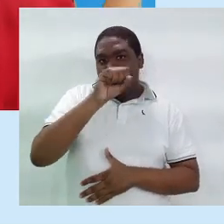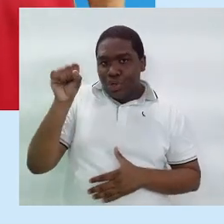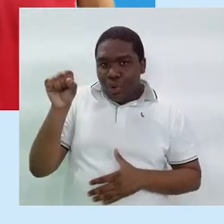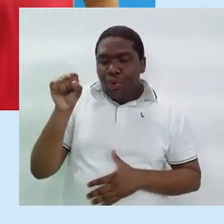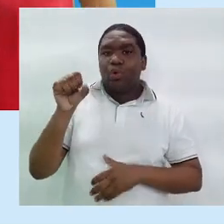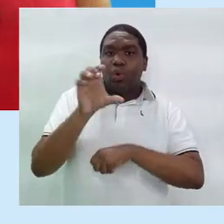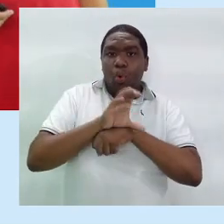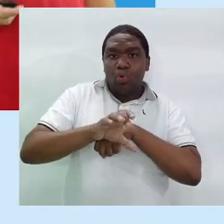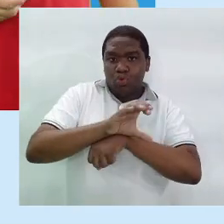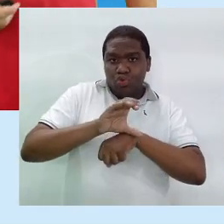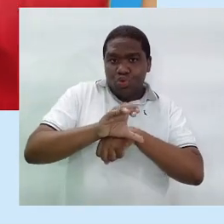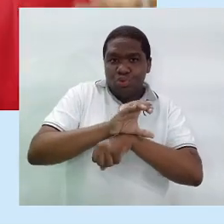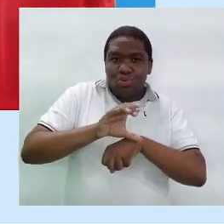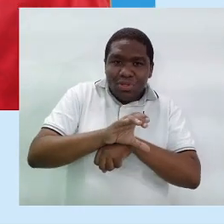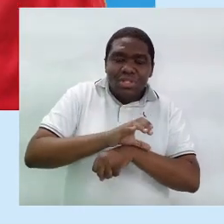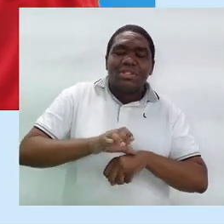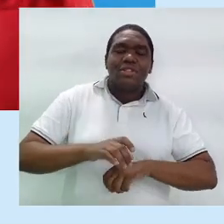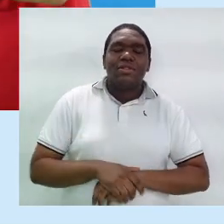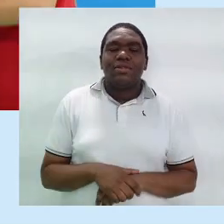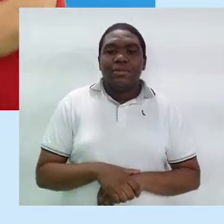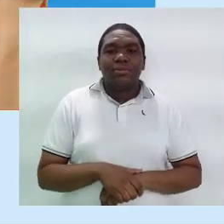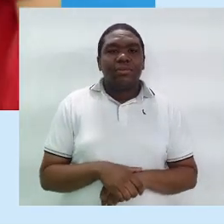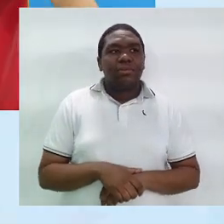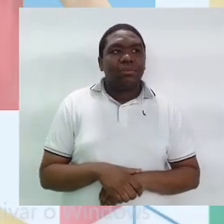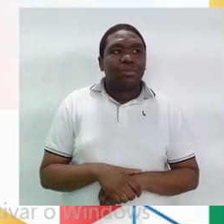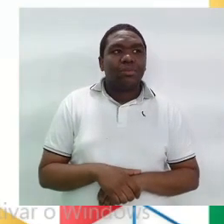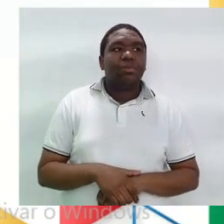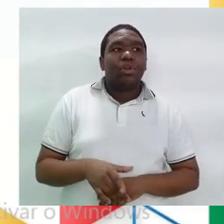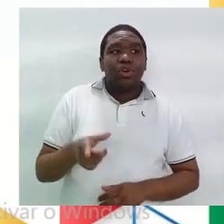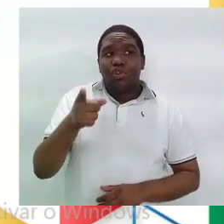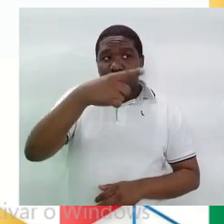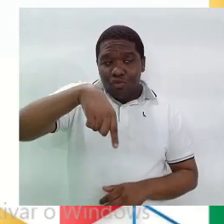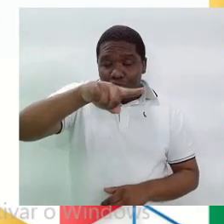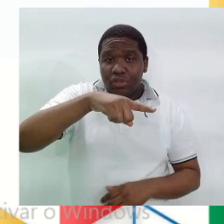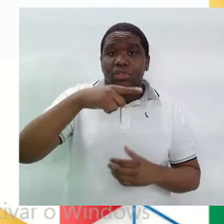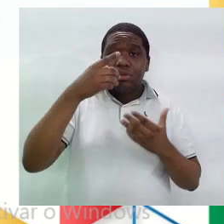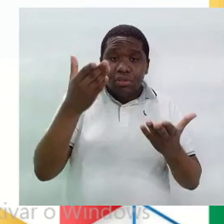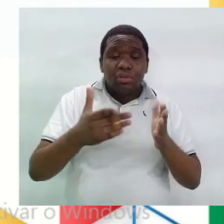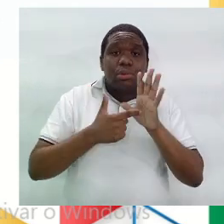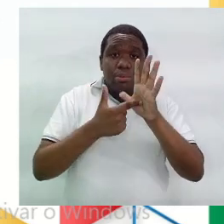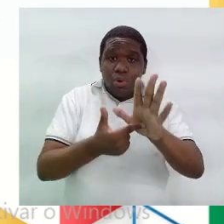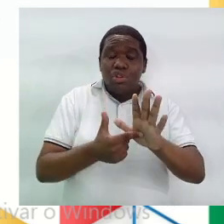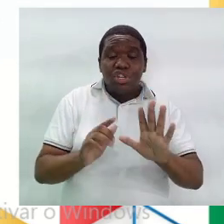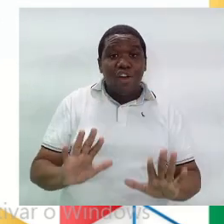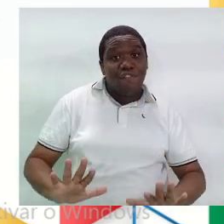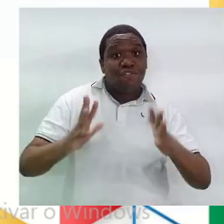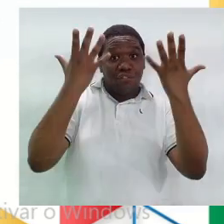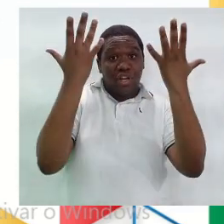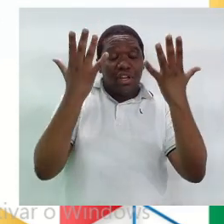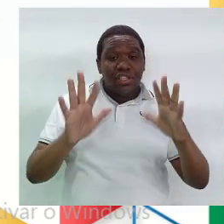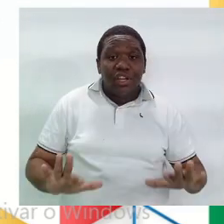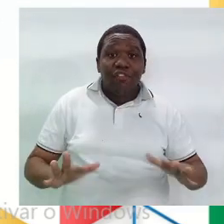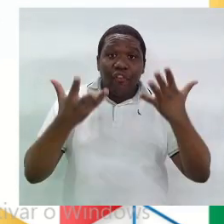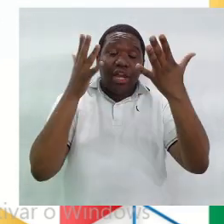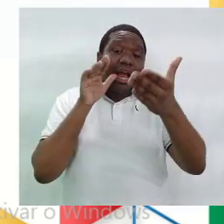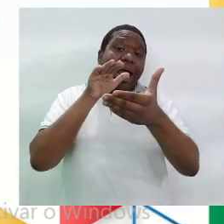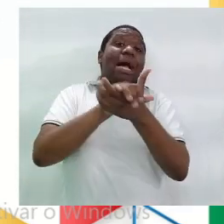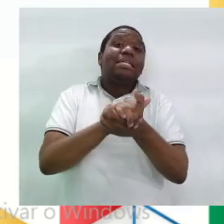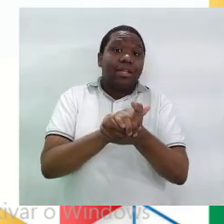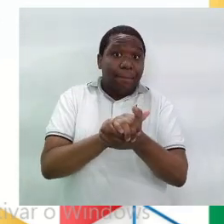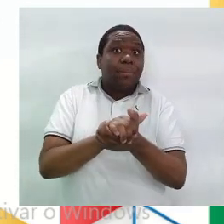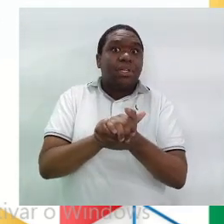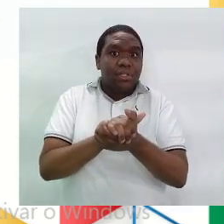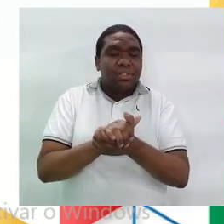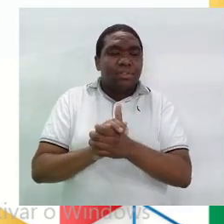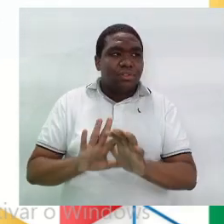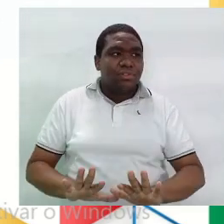Constituição Cidadã. Na tela, trago para vocês uma representação de uma cerimônia matrimonial, ou seja,